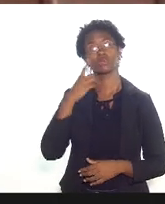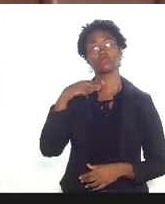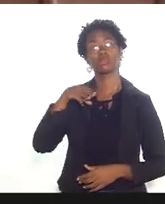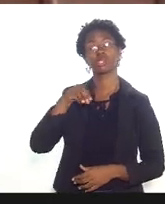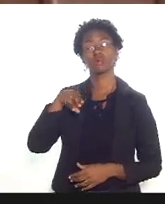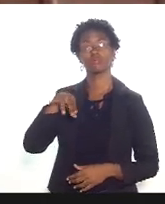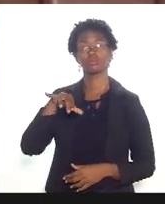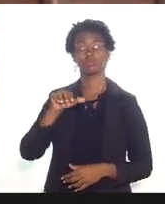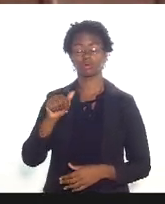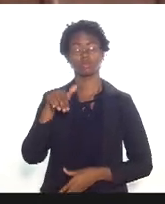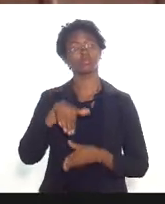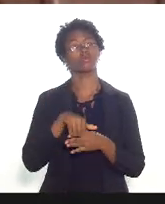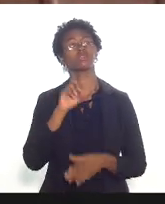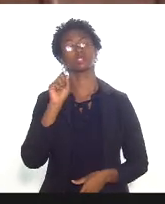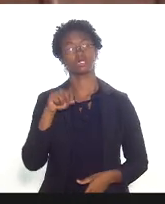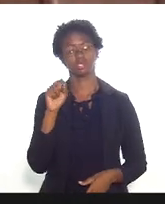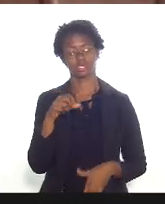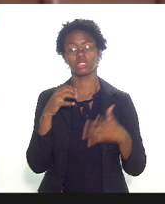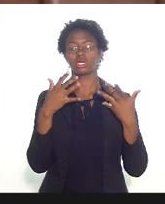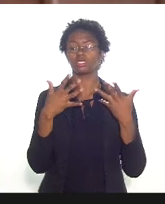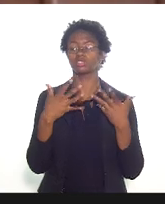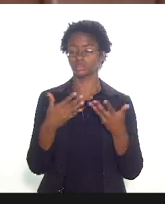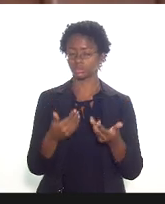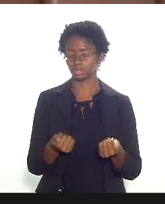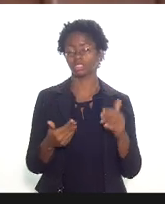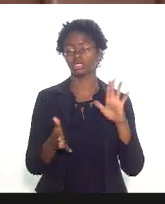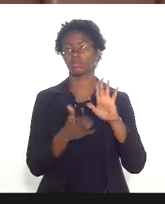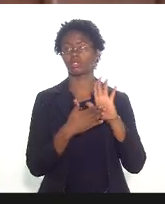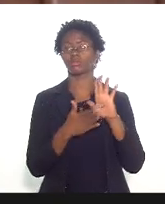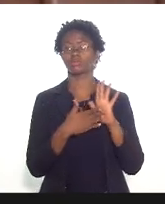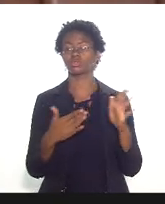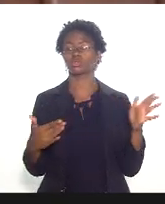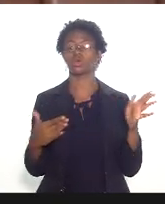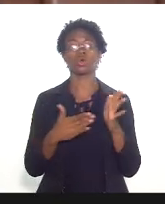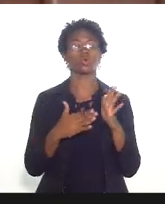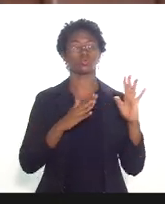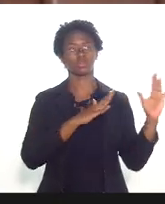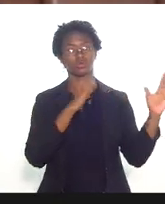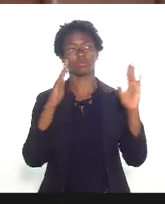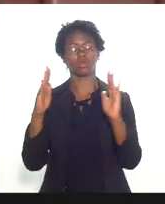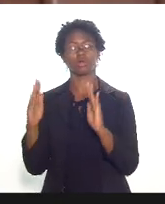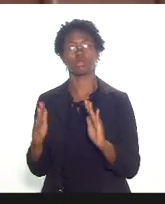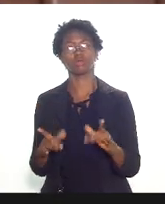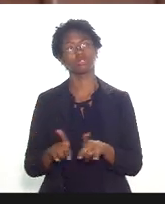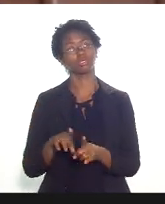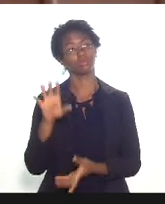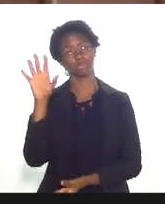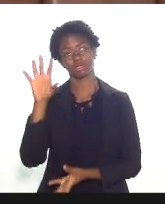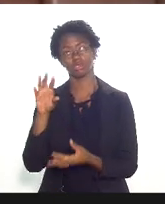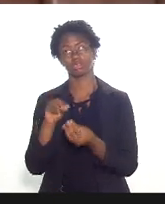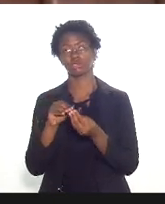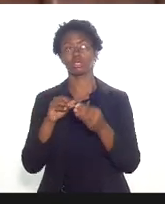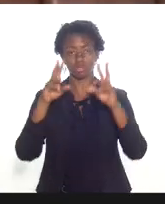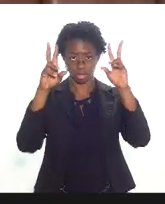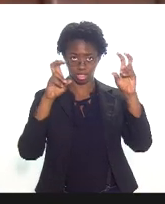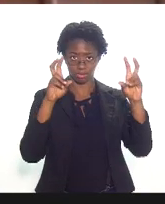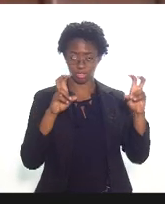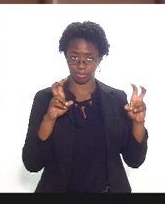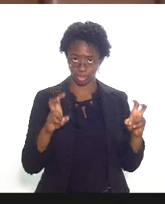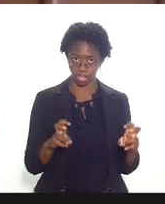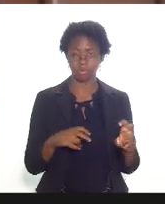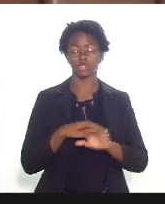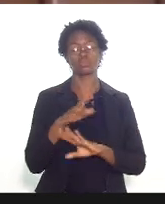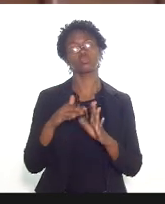sim às proposições desse último bloco e ao condensamento das audiências com o tema do piso